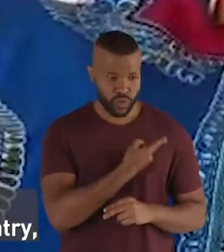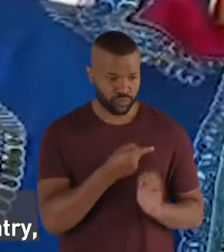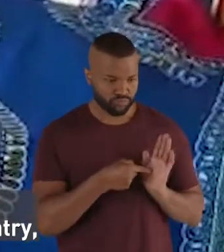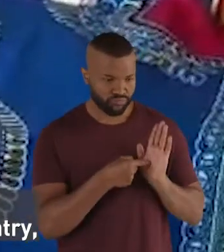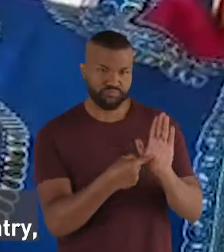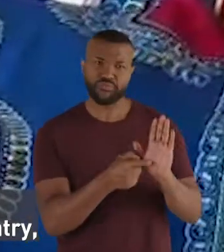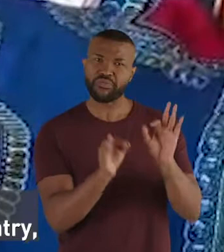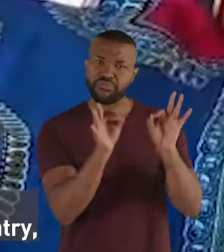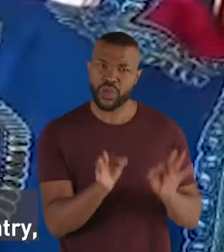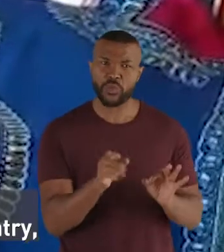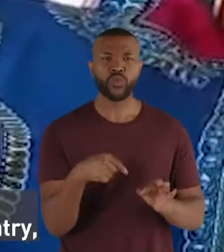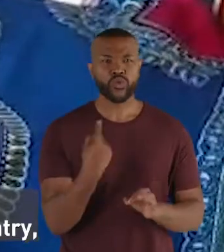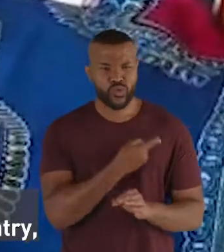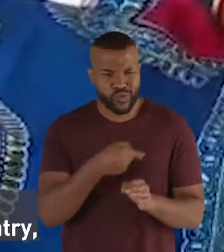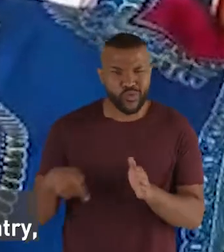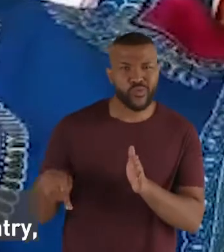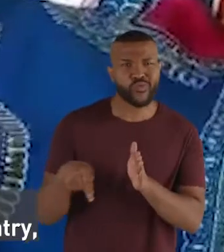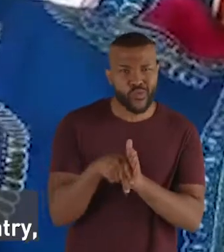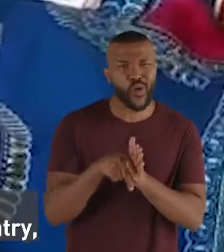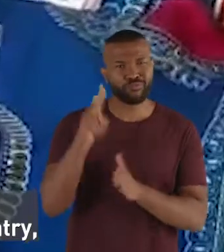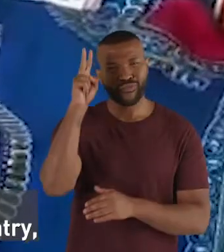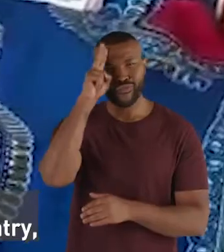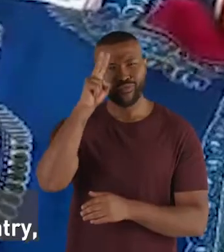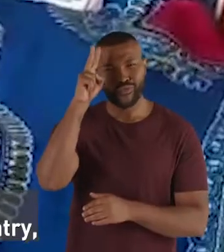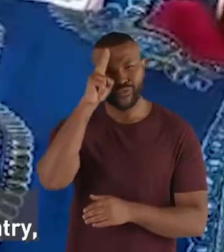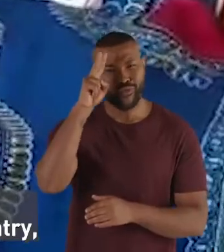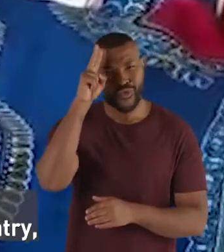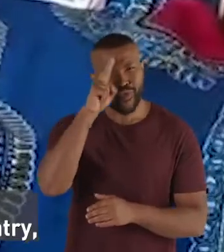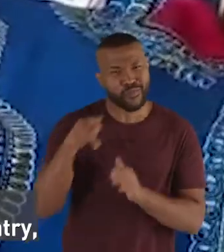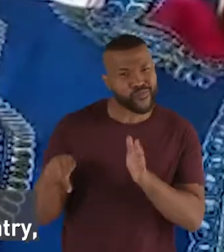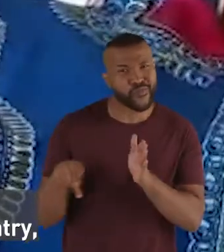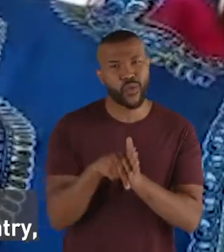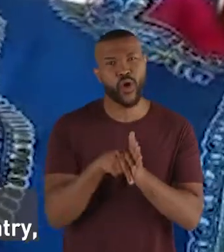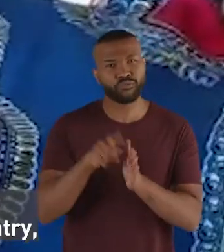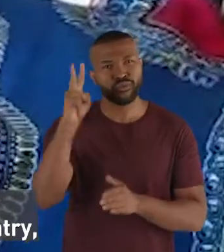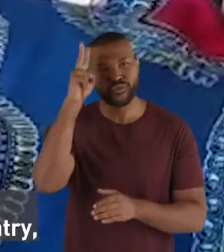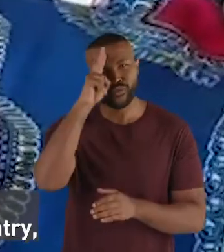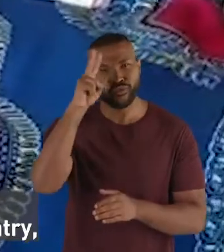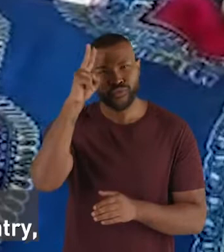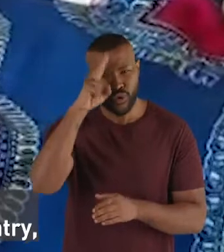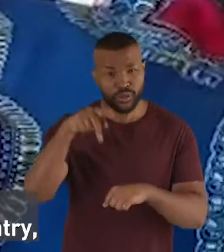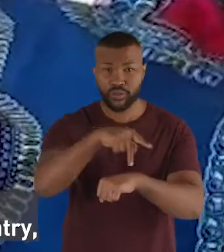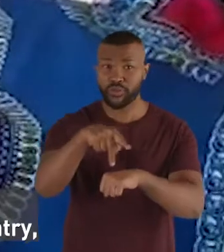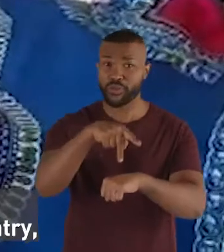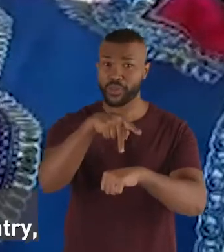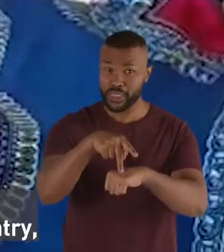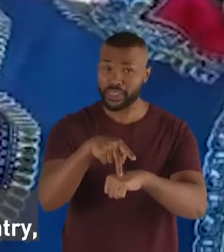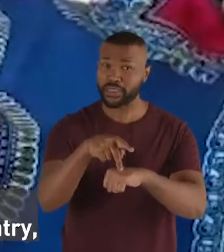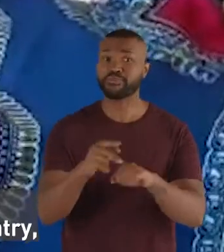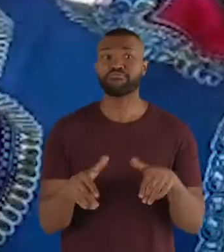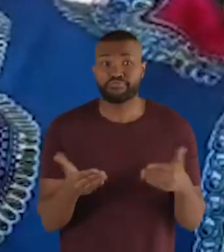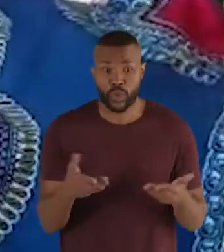estamos afirmando que somos parte da nossa história, parte da história